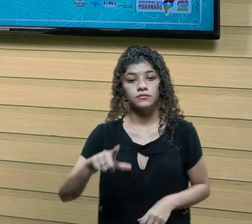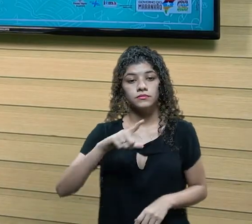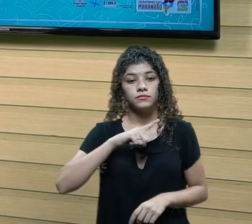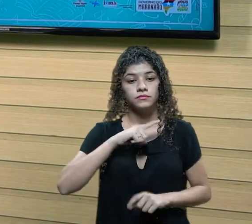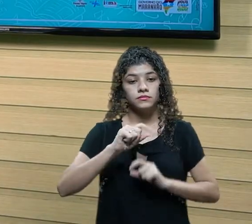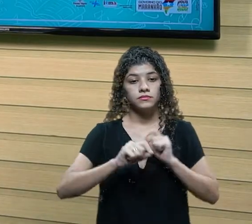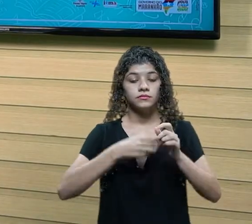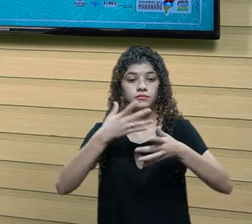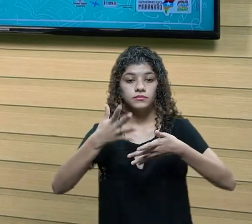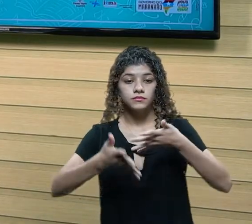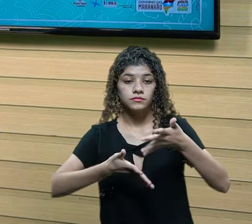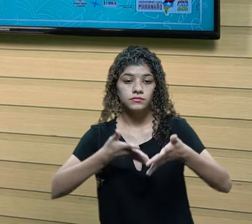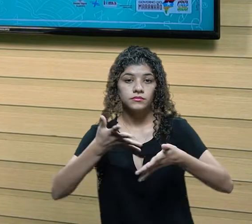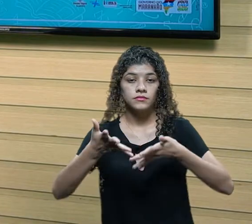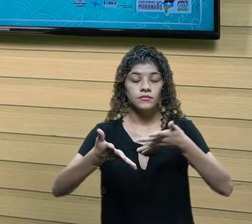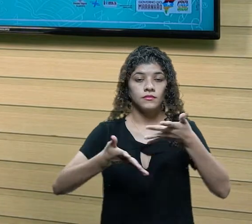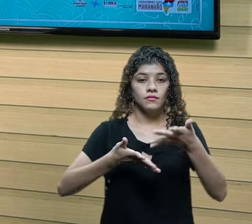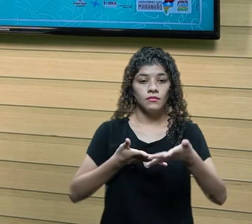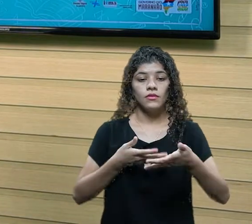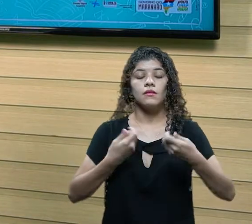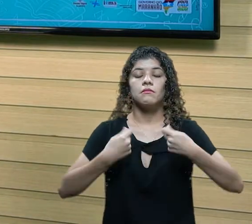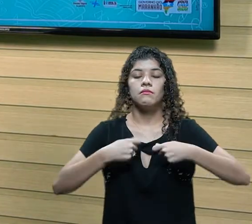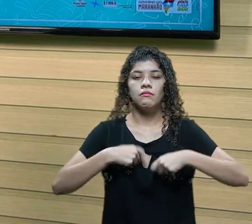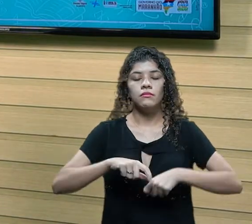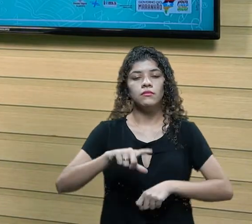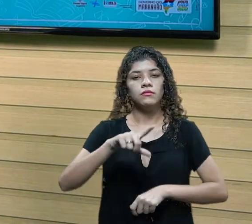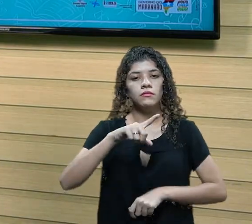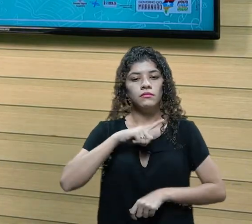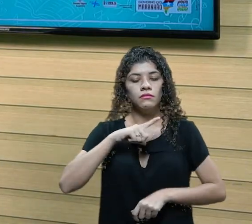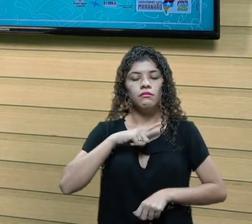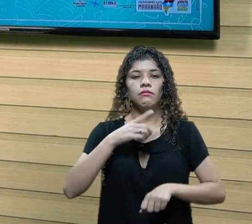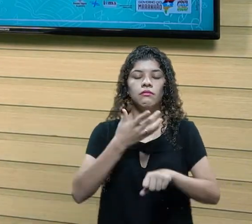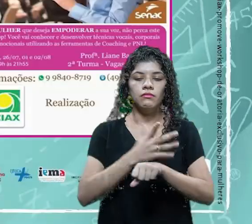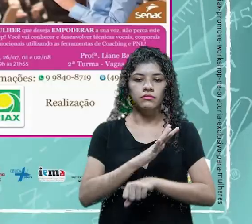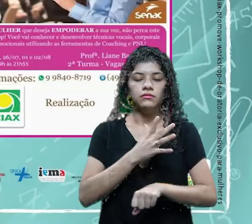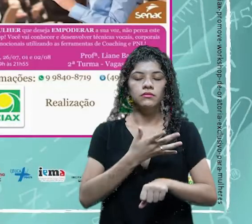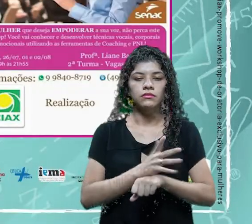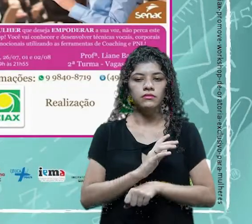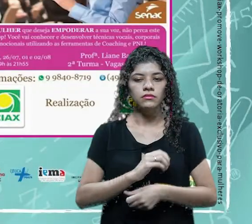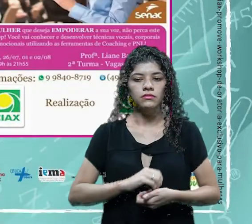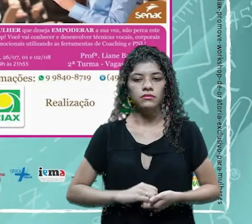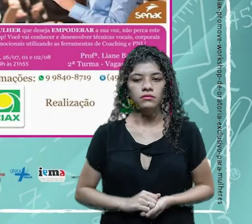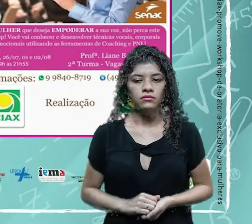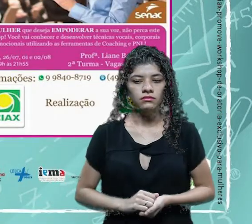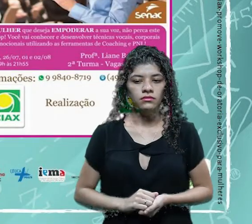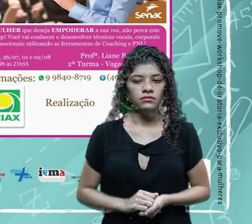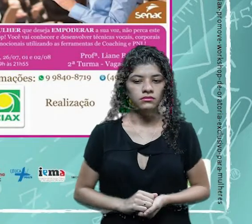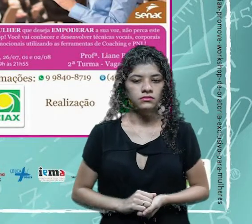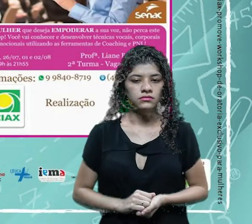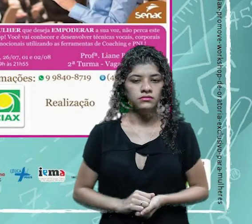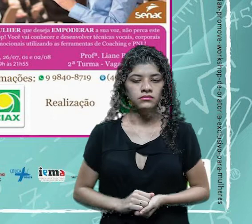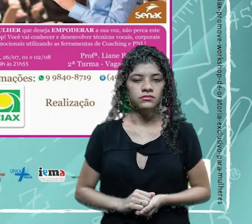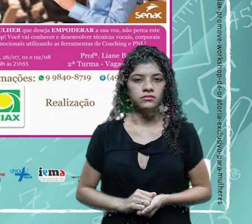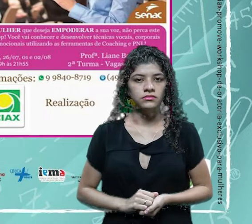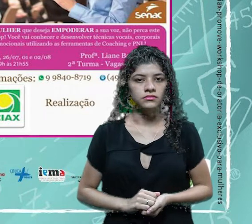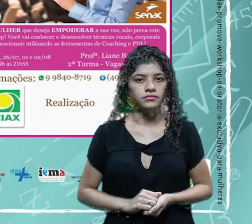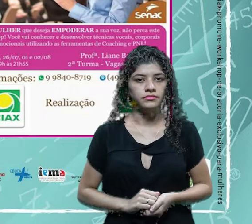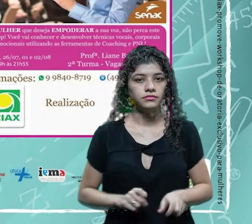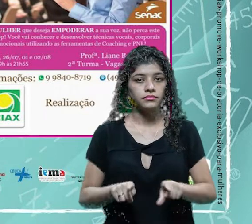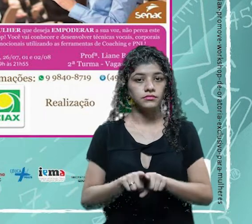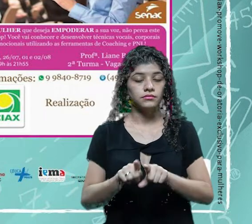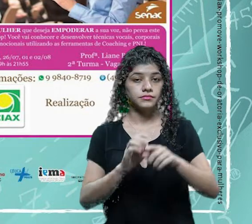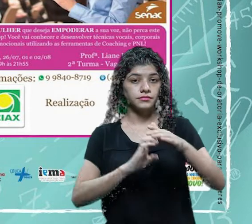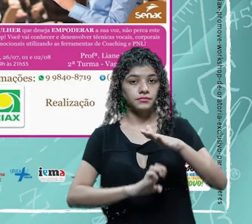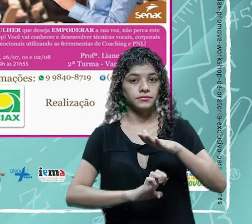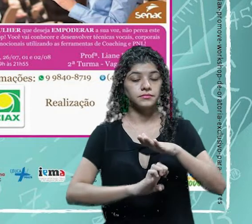ele envolve aí a Libras né que a gente tem que ter uma prática né workshop no